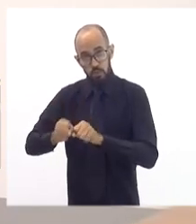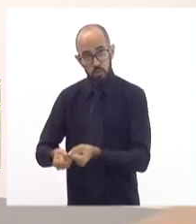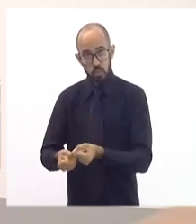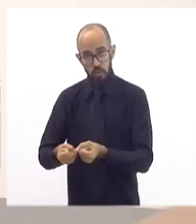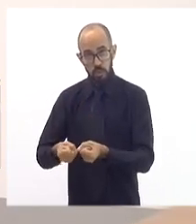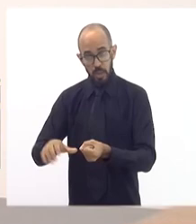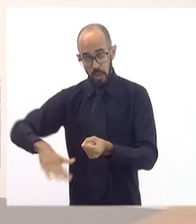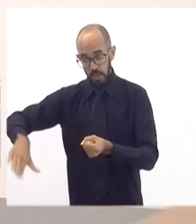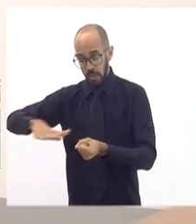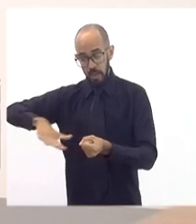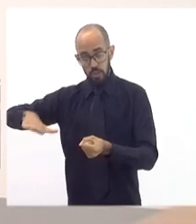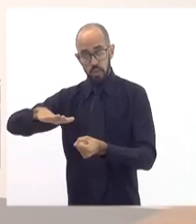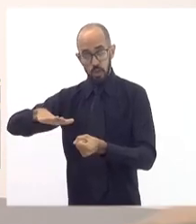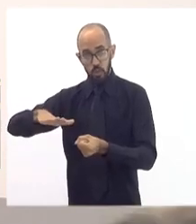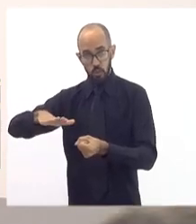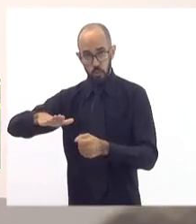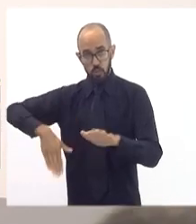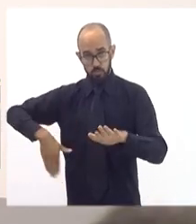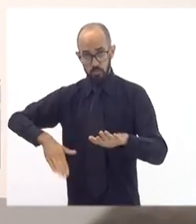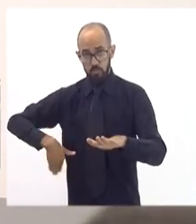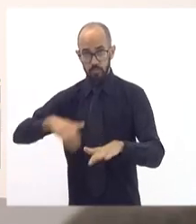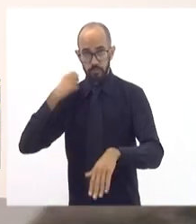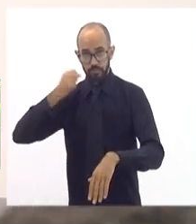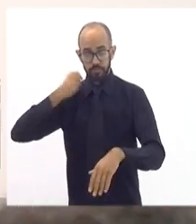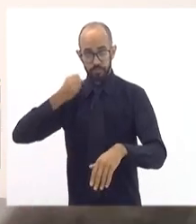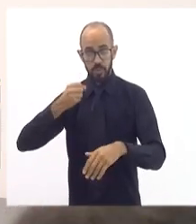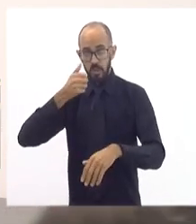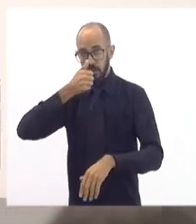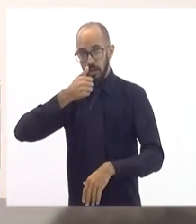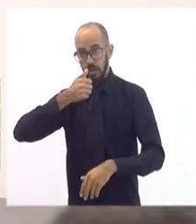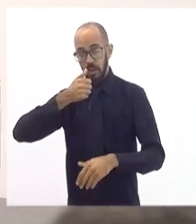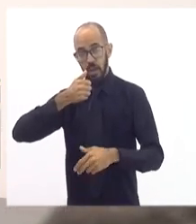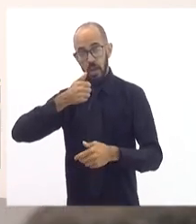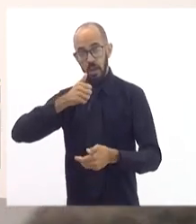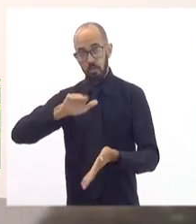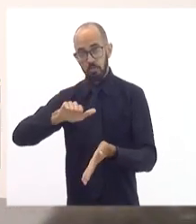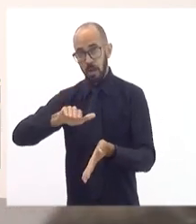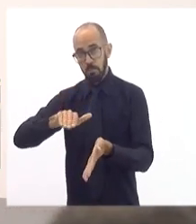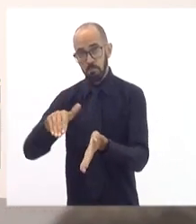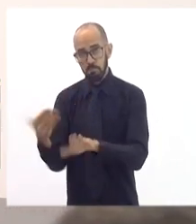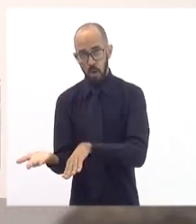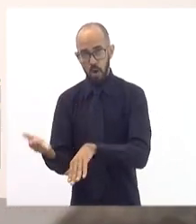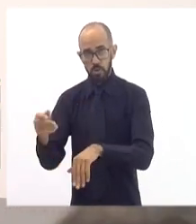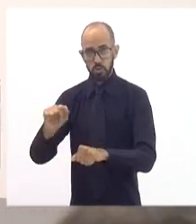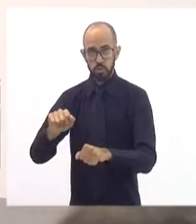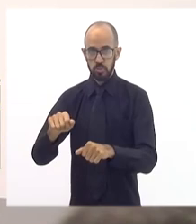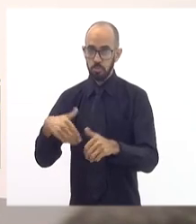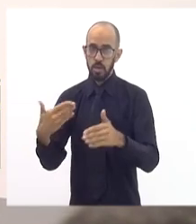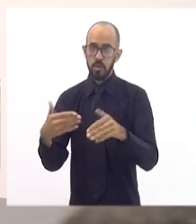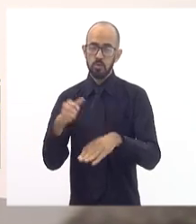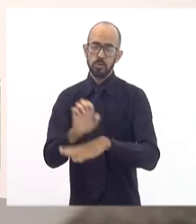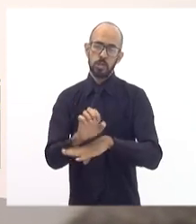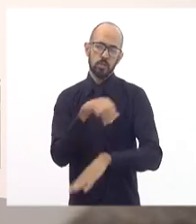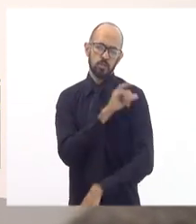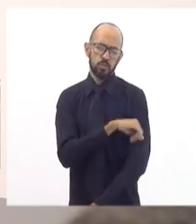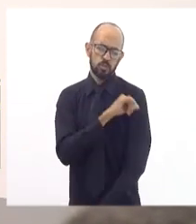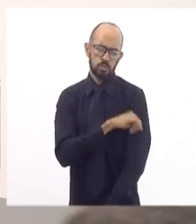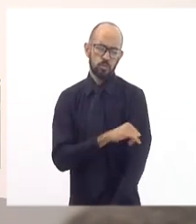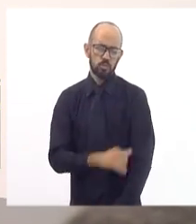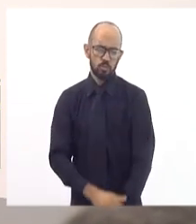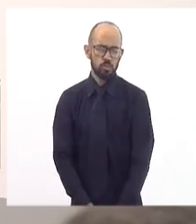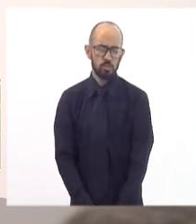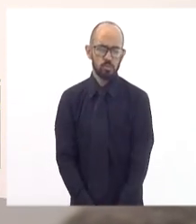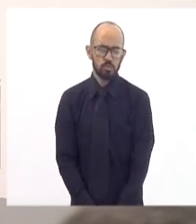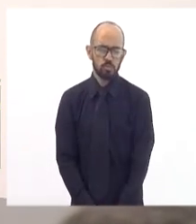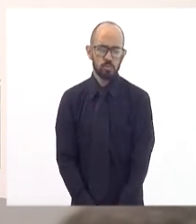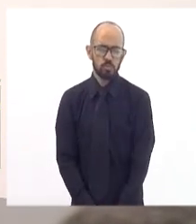região a Baía de Sepetiba virou uma região de sacrifício para região aqui do Estado do Rio de Janeiro Então a gente